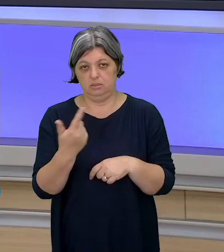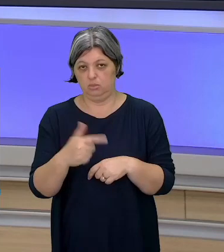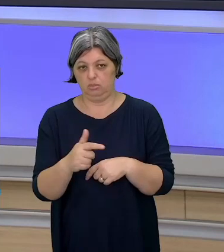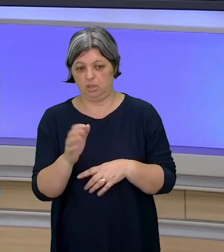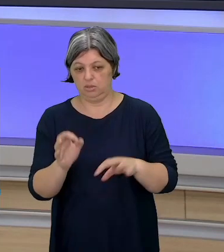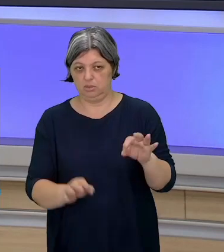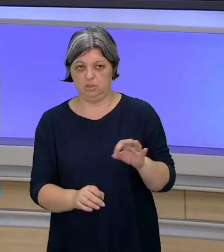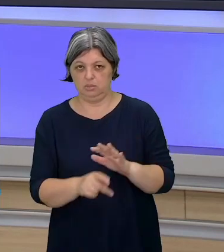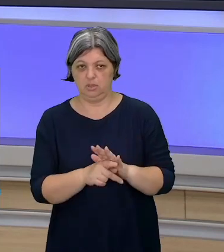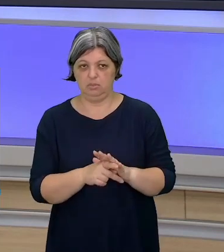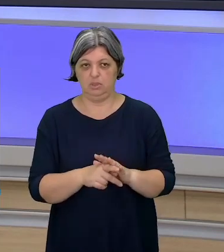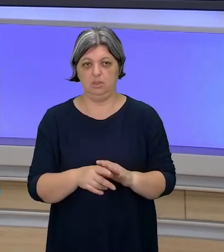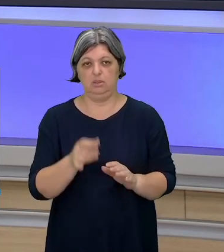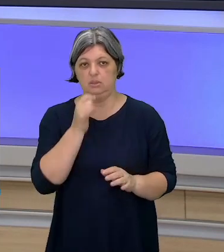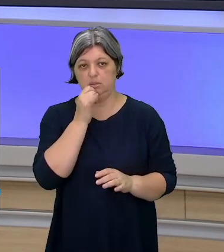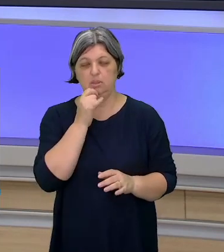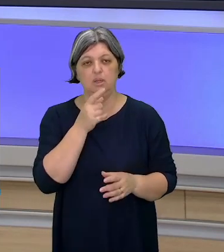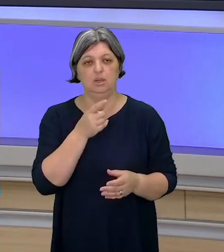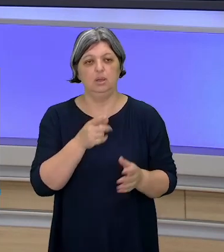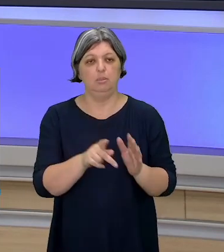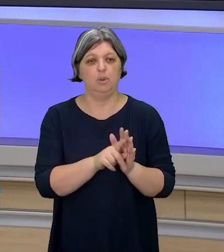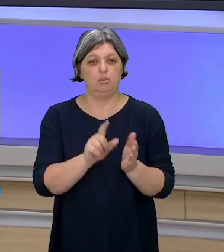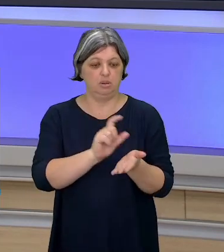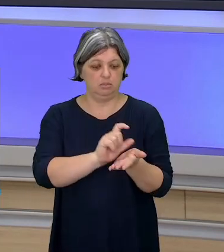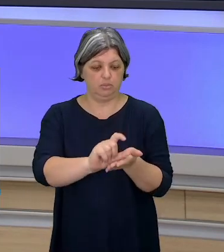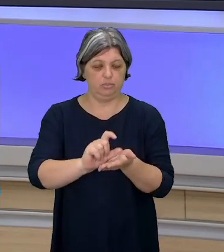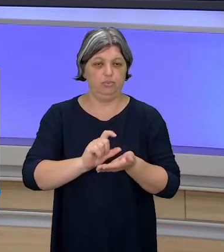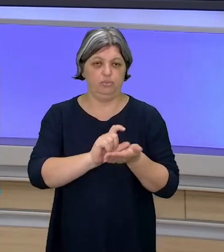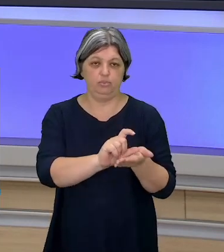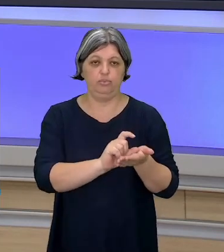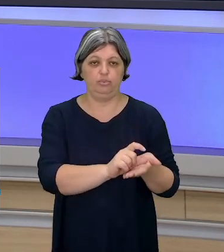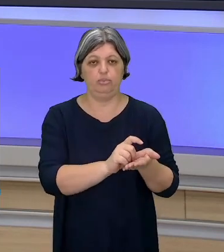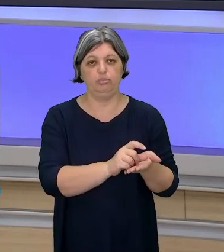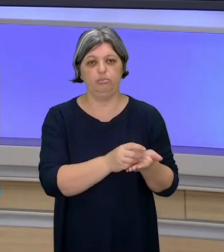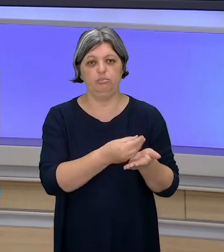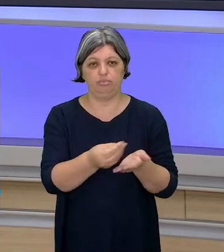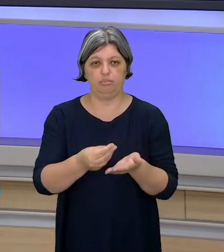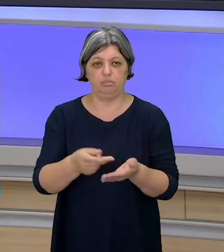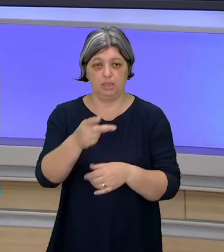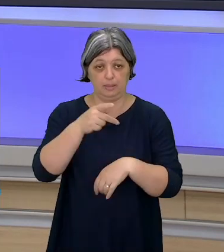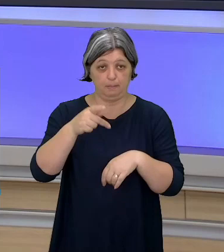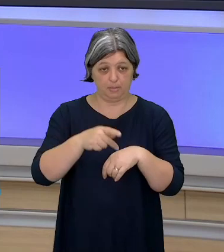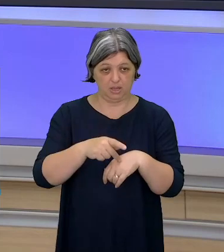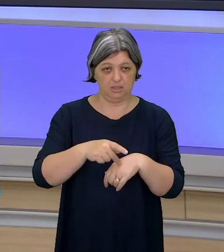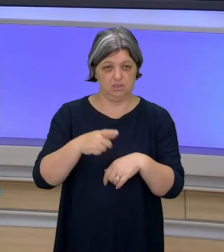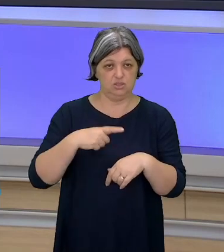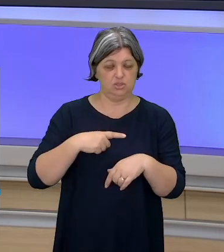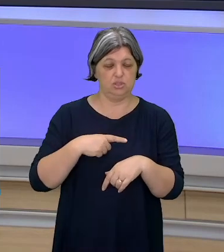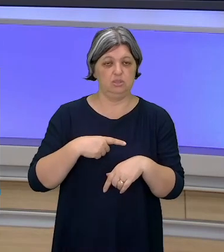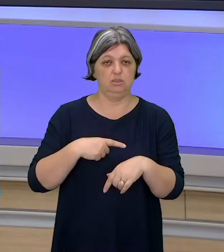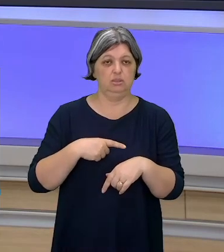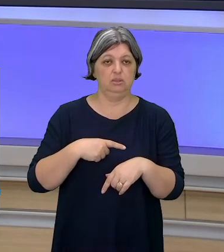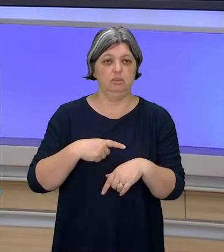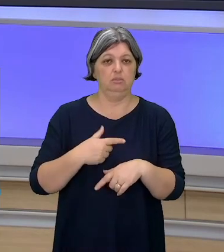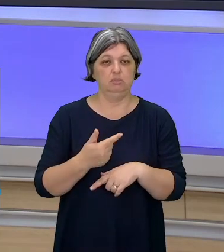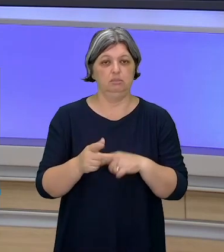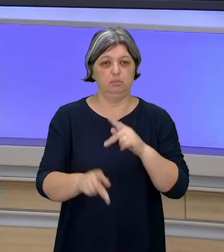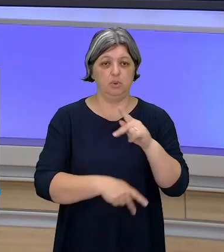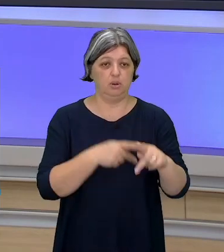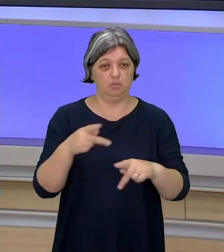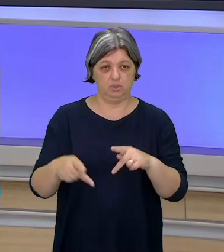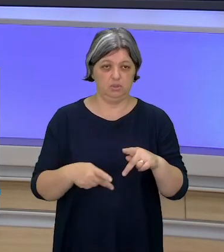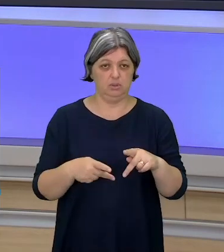ótimo exemplo, distribuição da vacina. Tiveram países que tinham um número absurdo de vacinas, que dava para vacinar a população